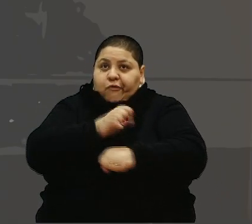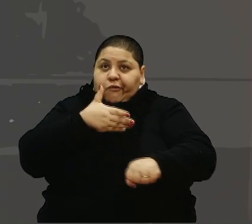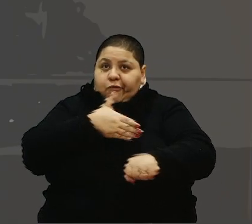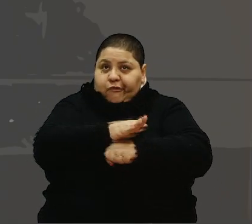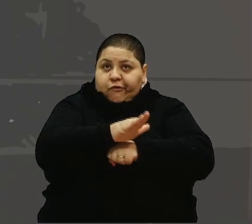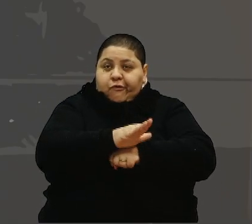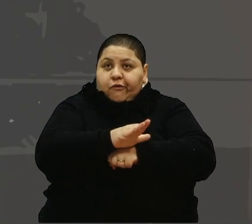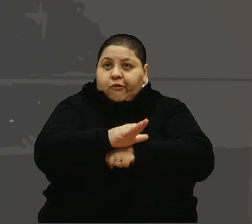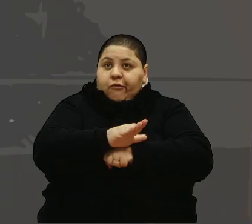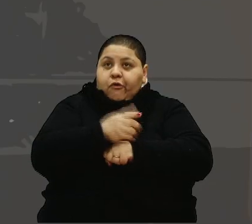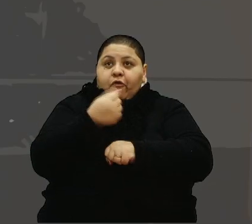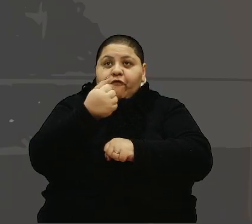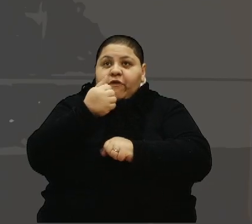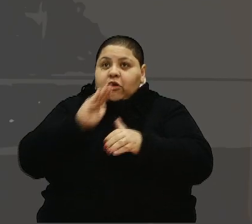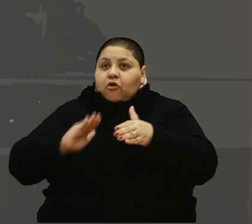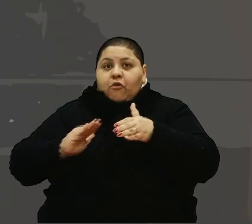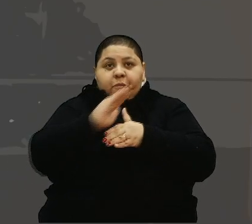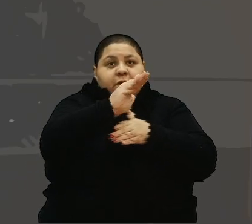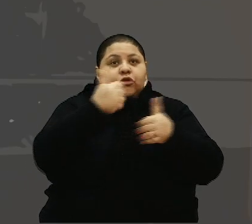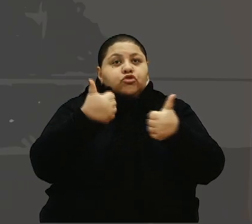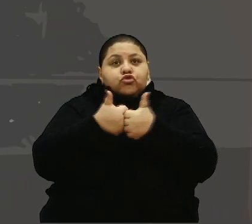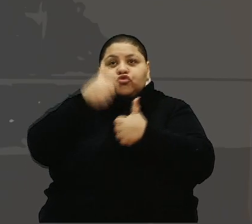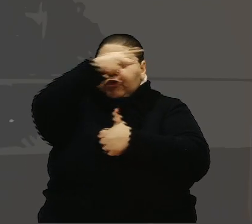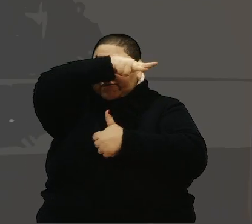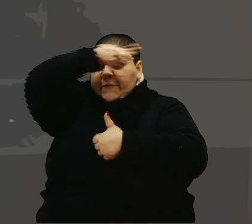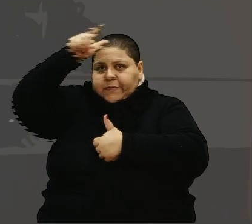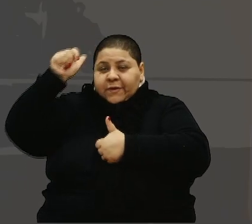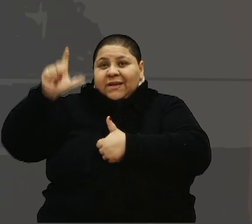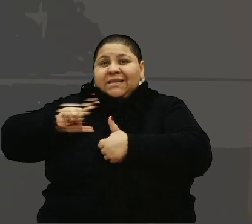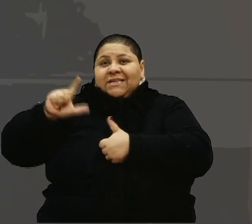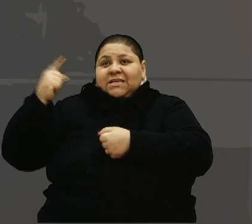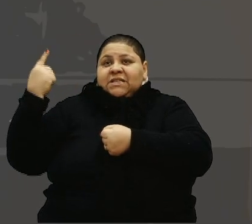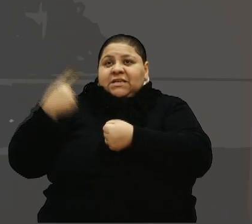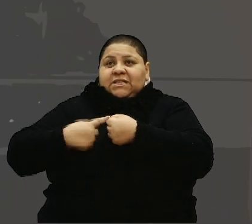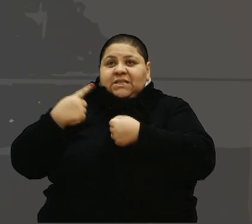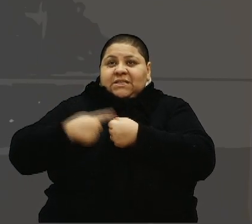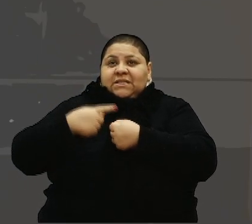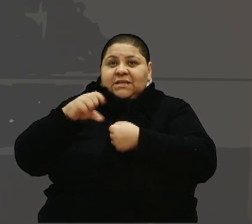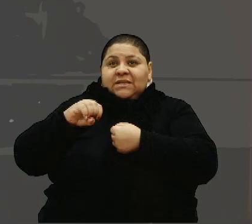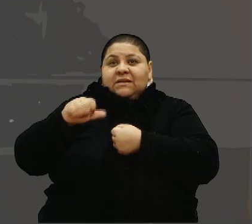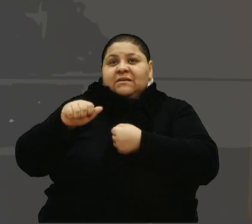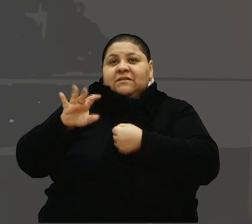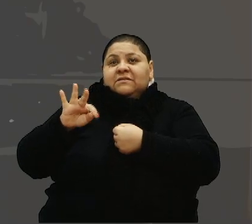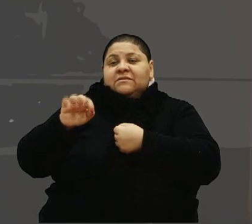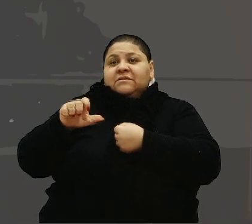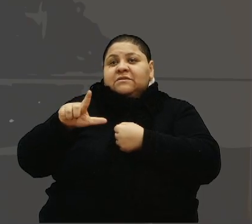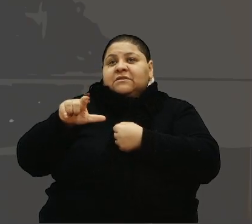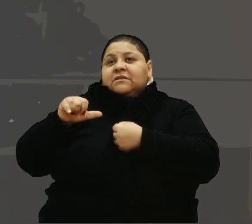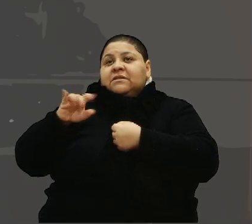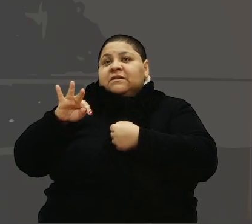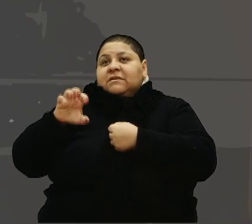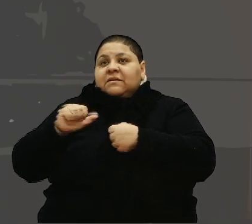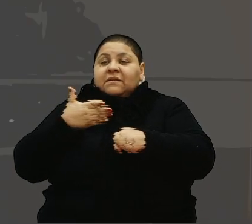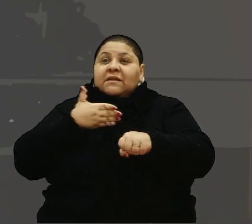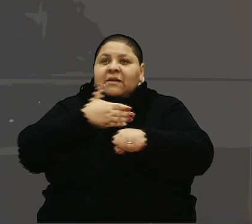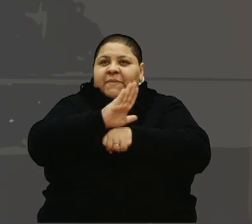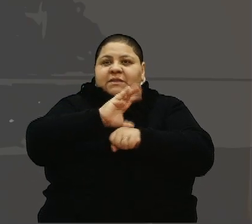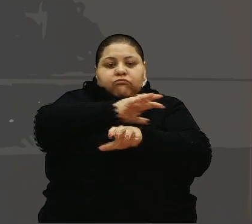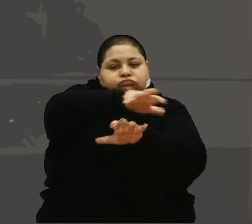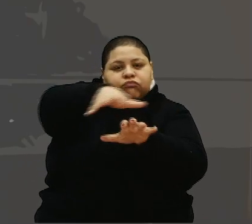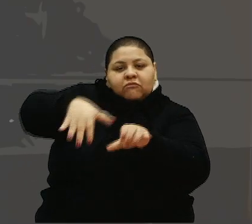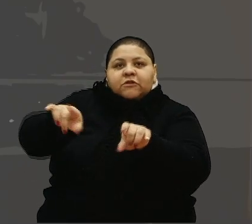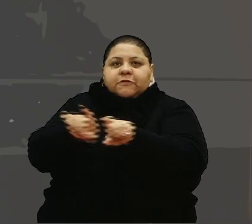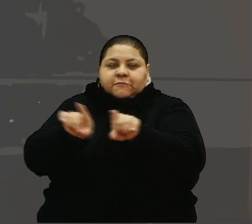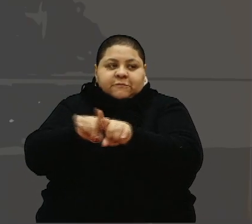uma cota maior, junto com a prefeitura de Goiânia, e tu tem as cidades satélites ali, que participam do conglomerado,